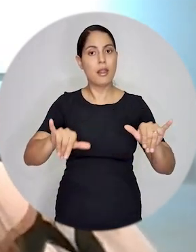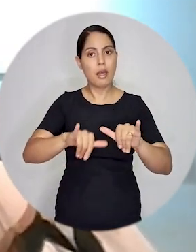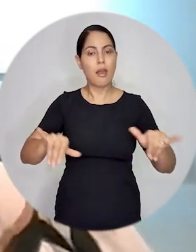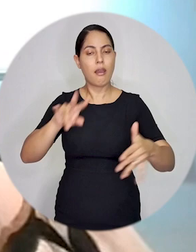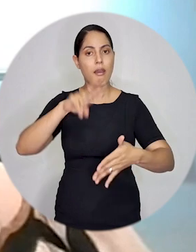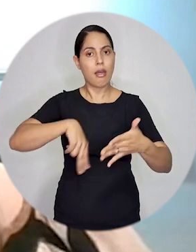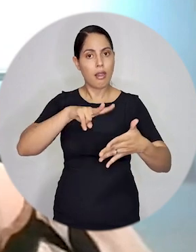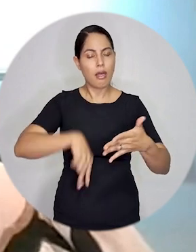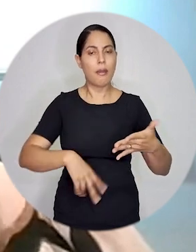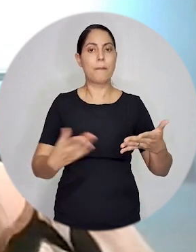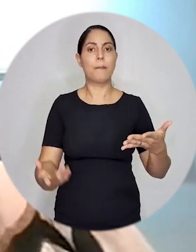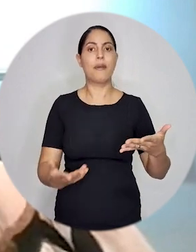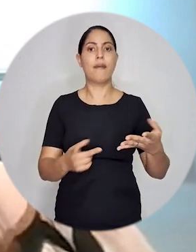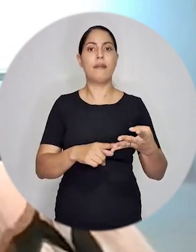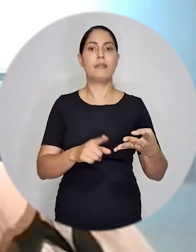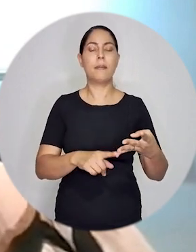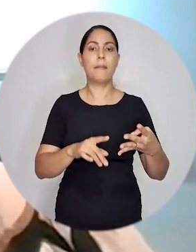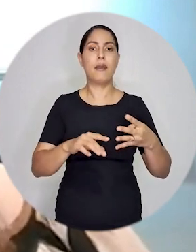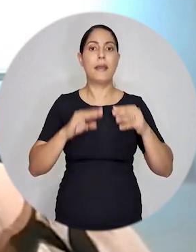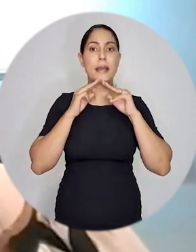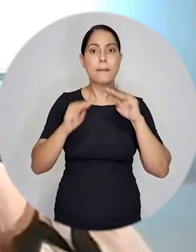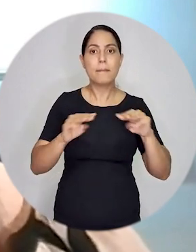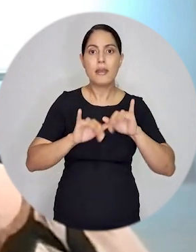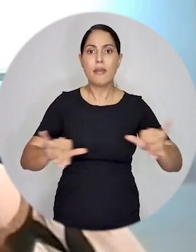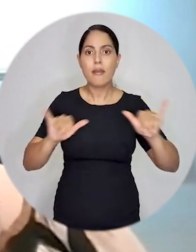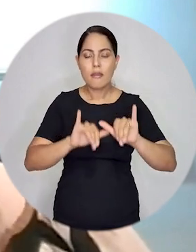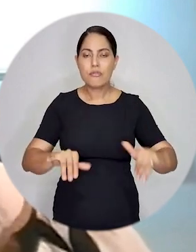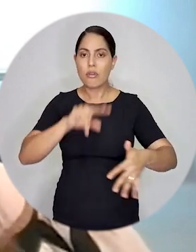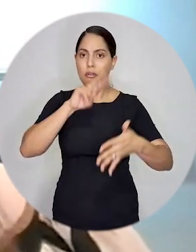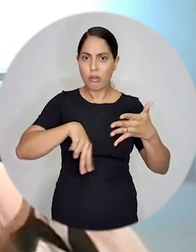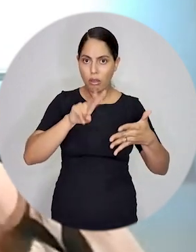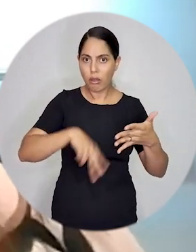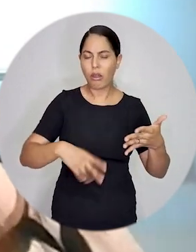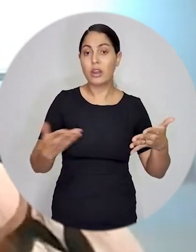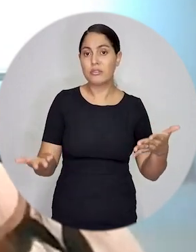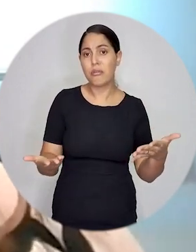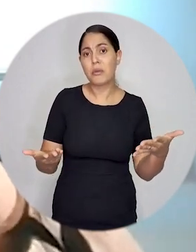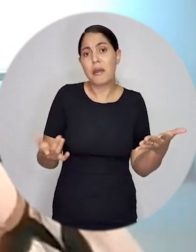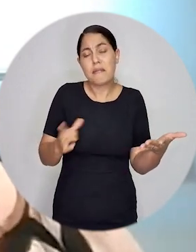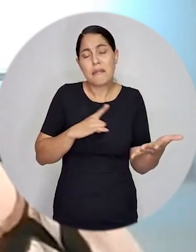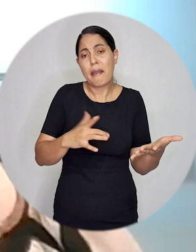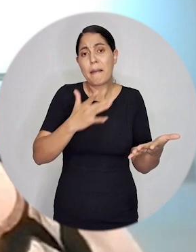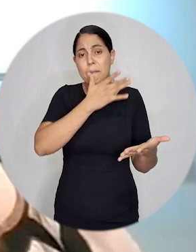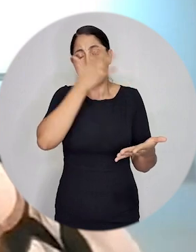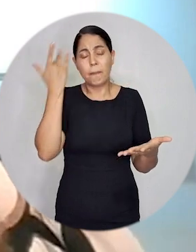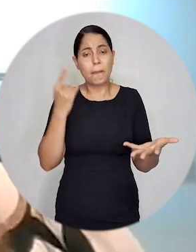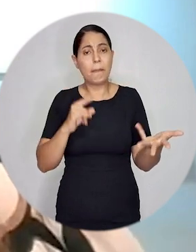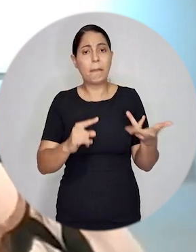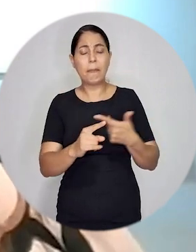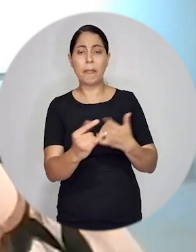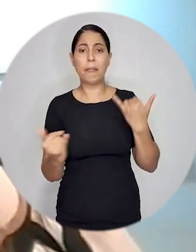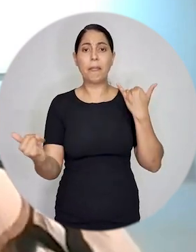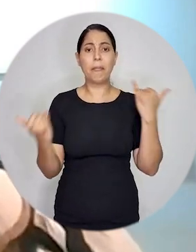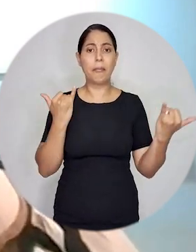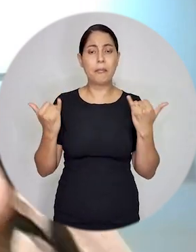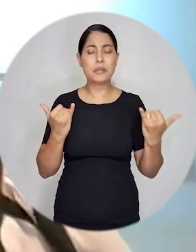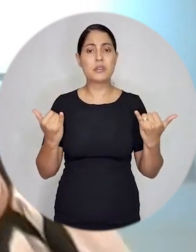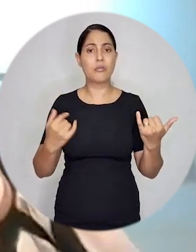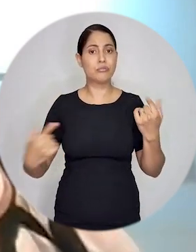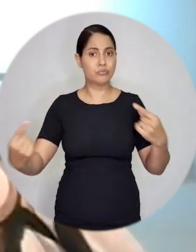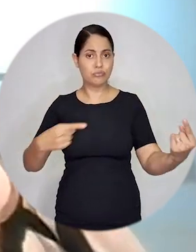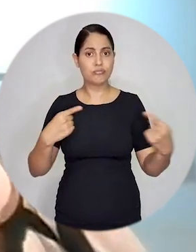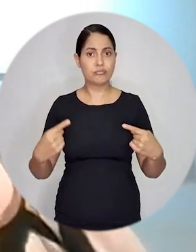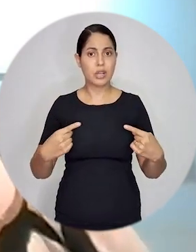leiam noticiários, que leem a mídia, que tem, né, trazido tanto dessa